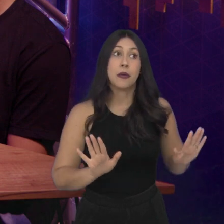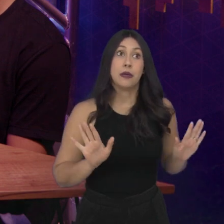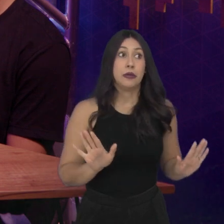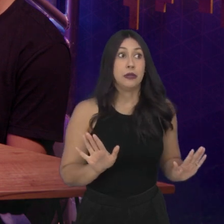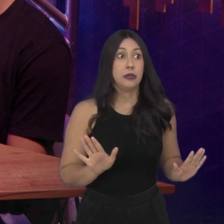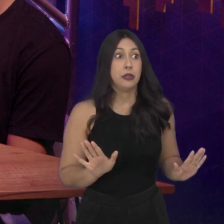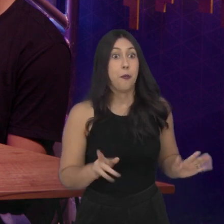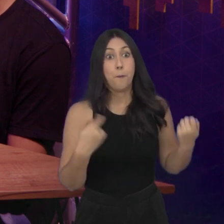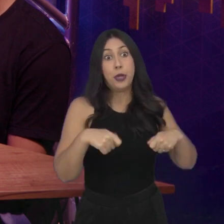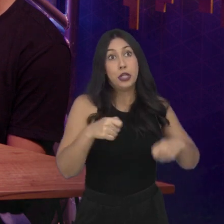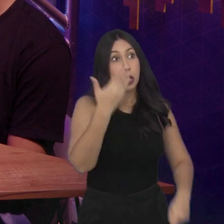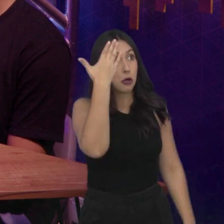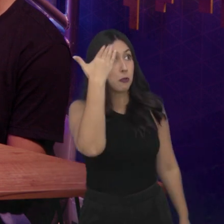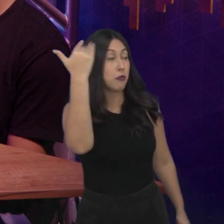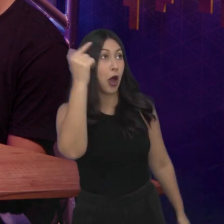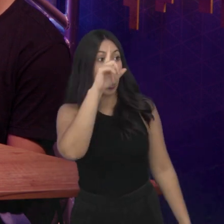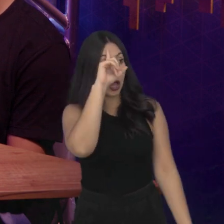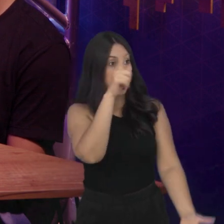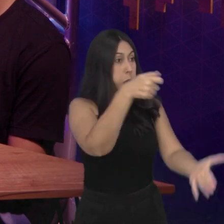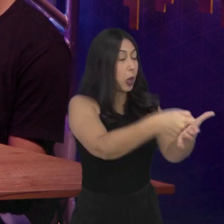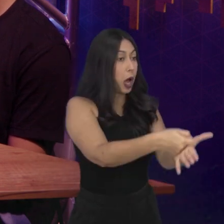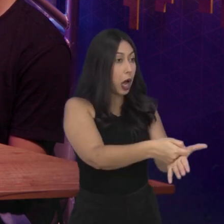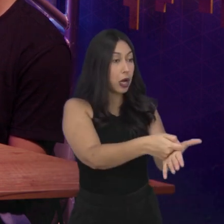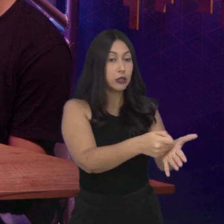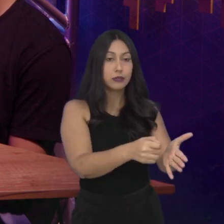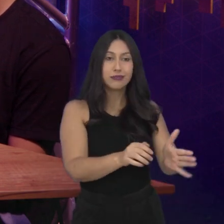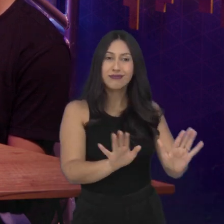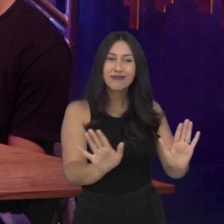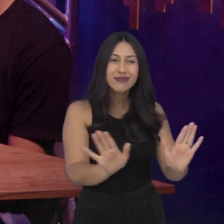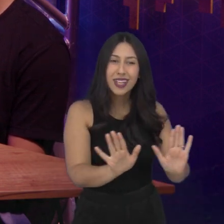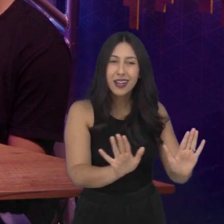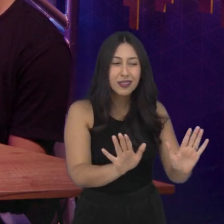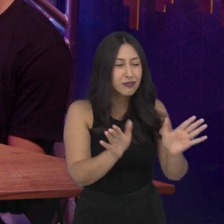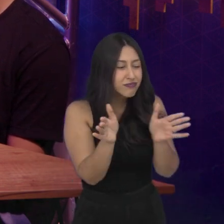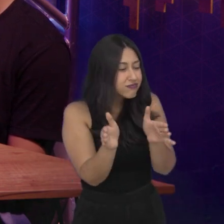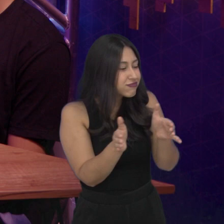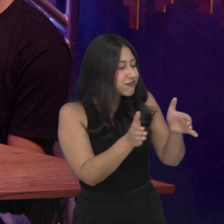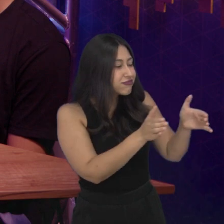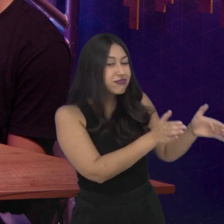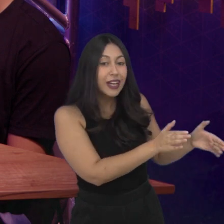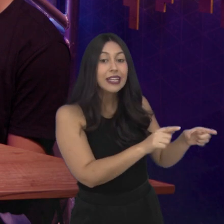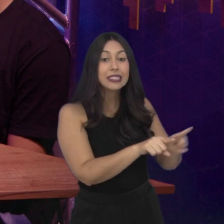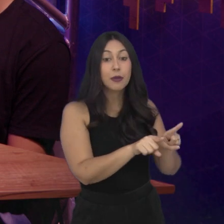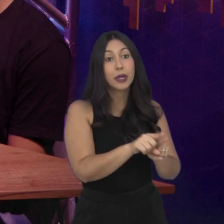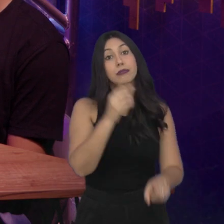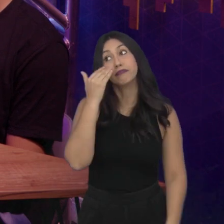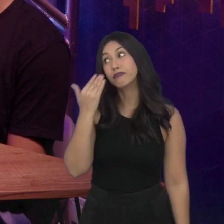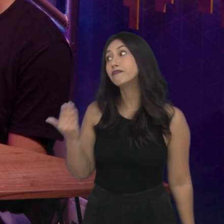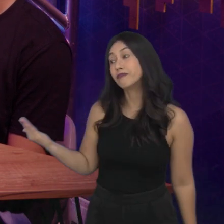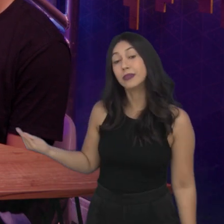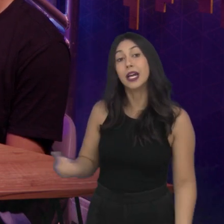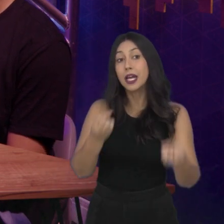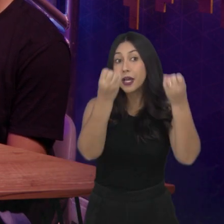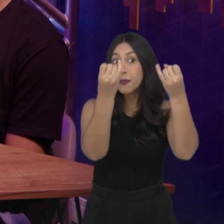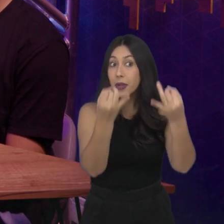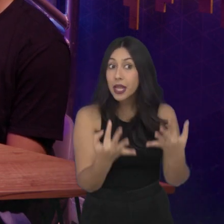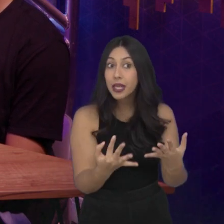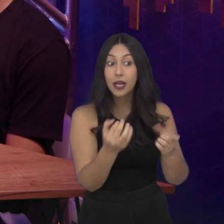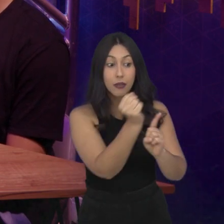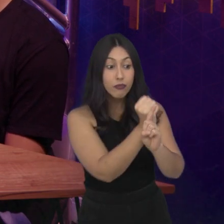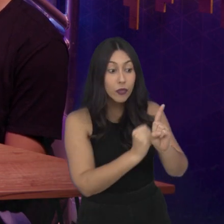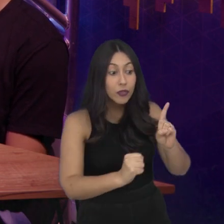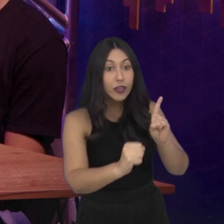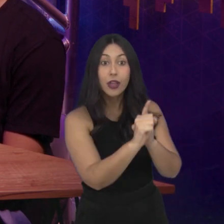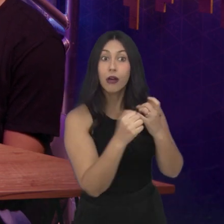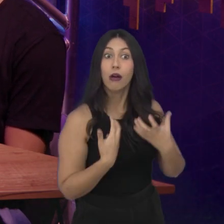mas o sucesso, determinação. E a gente entra um pouco naquilo que o Byung-Chul Han fala, né? Da sociedade do cansaço, que é o